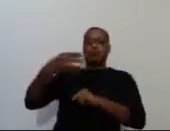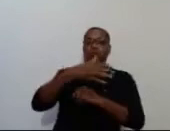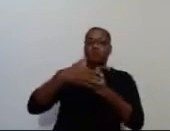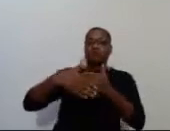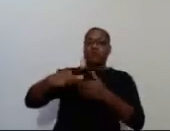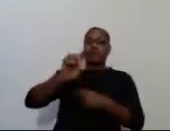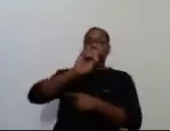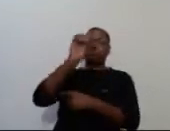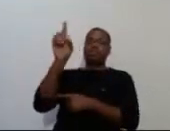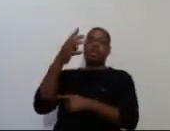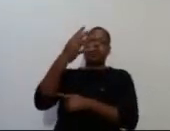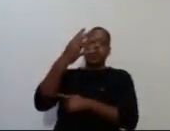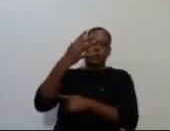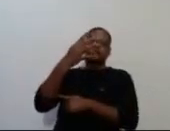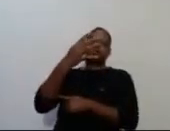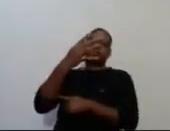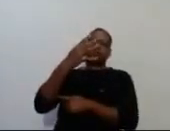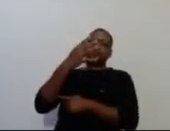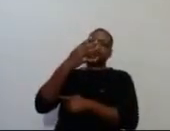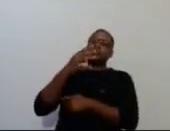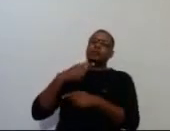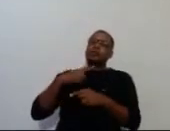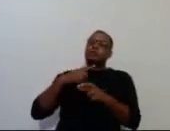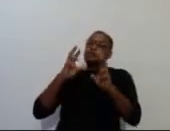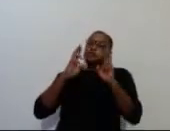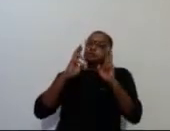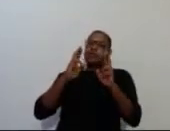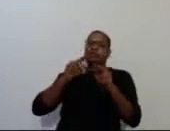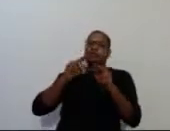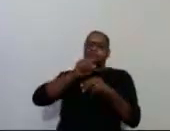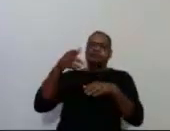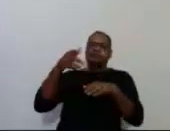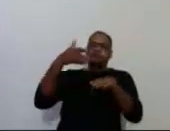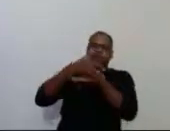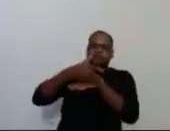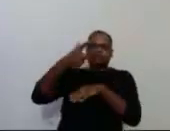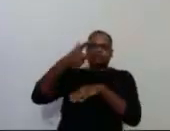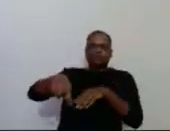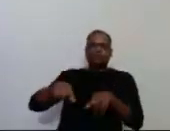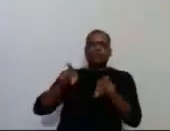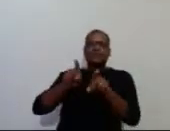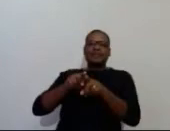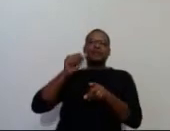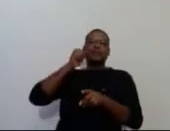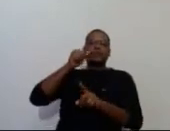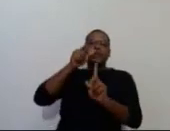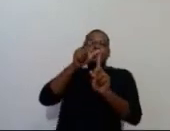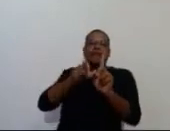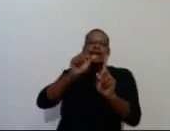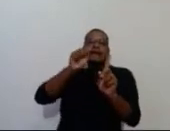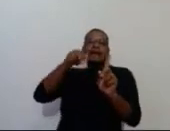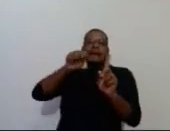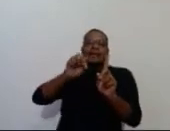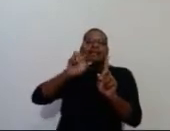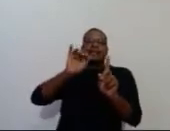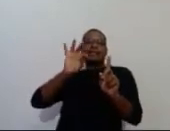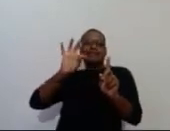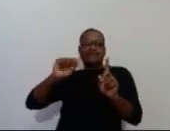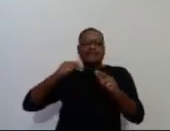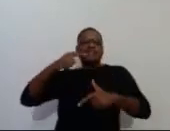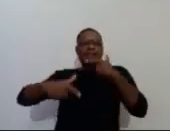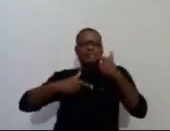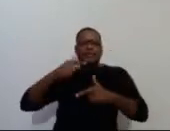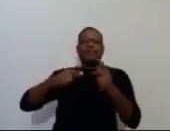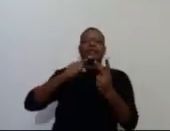esperar todos vocês. Eu quero parabenizar a Ana Rita pelo todo o trabalho que vem sendo feito, Kátia Lucena também, Marina, um